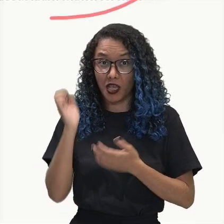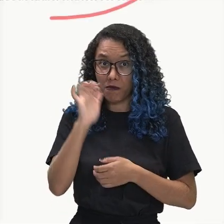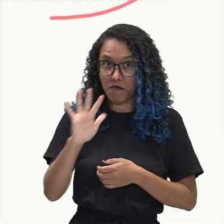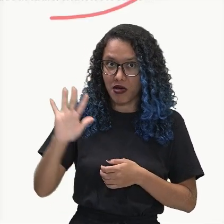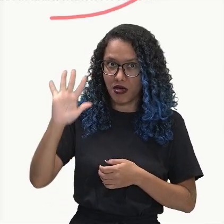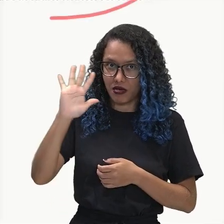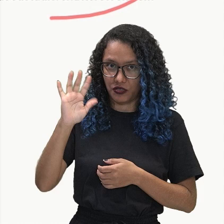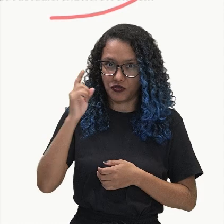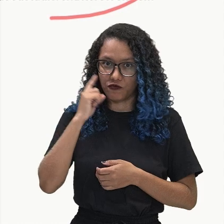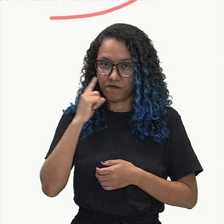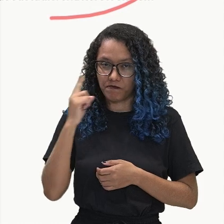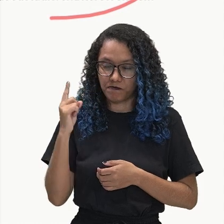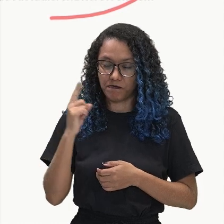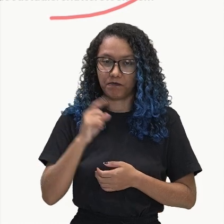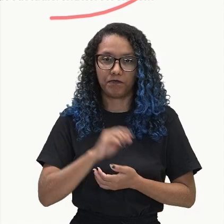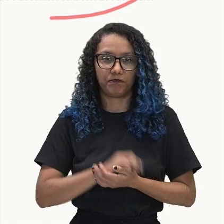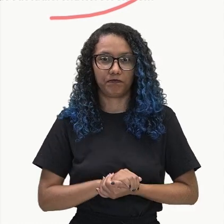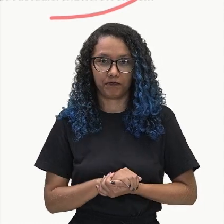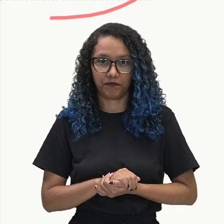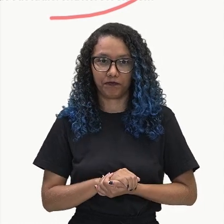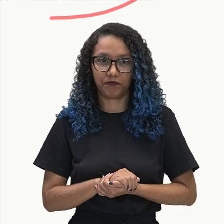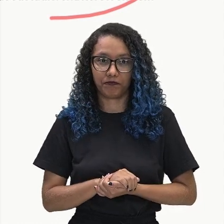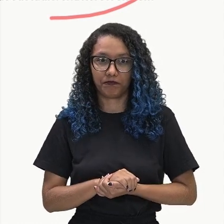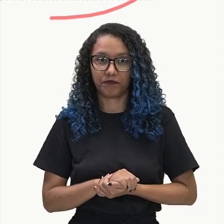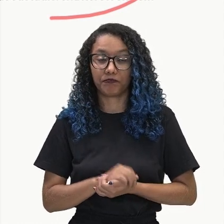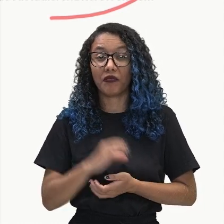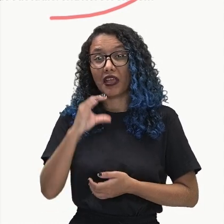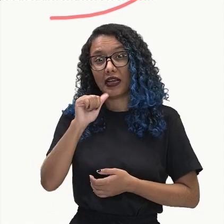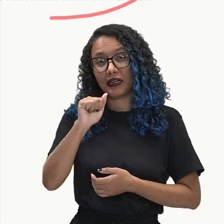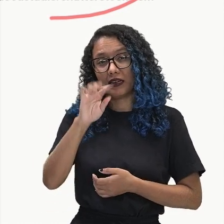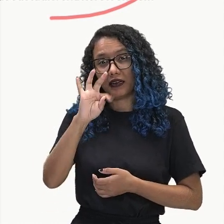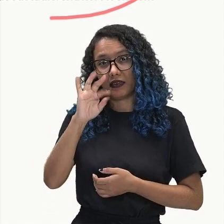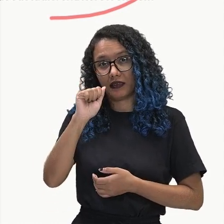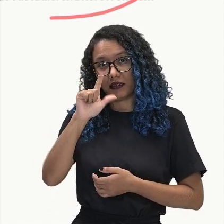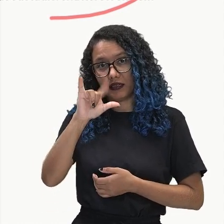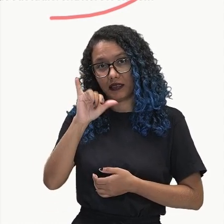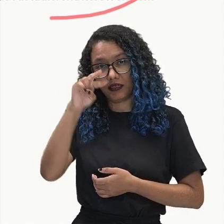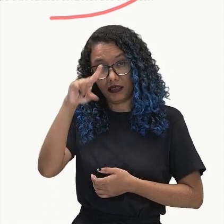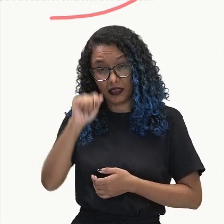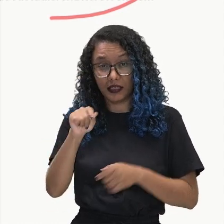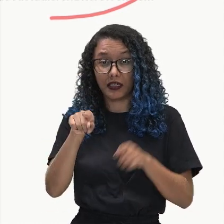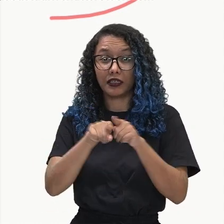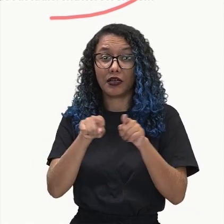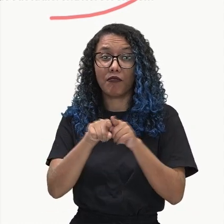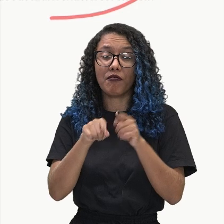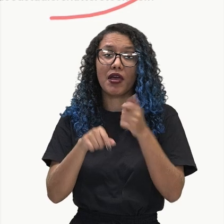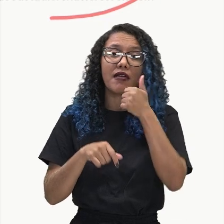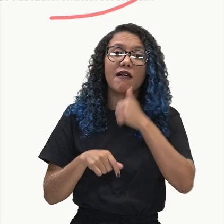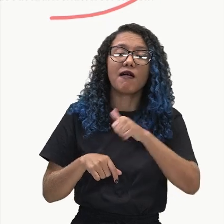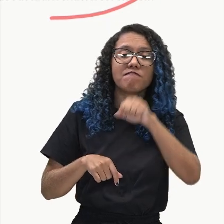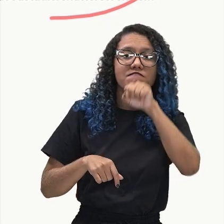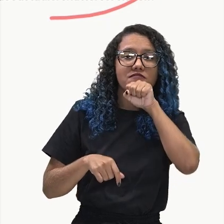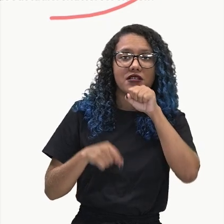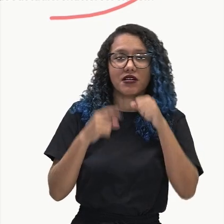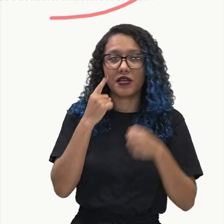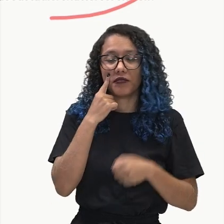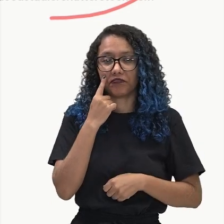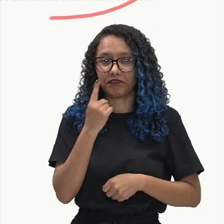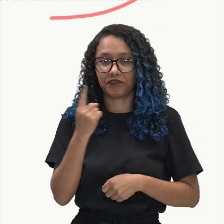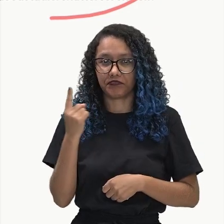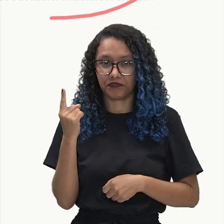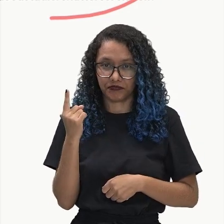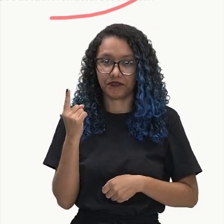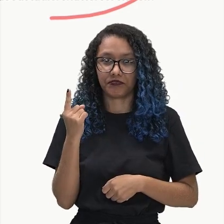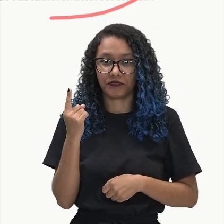ilustração. Veja aí, Catalina e sua mamá. E já está na hora de dormir. Catalina vai dormir